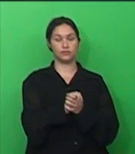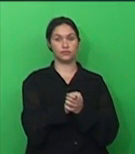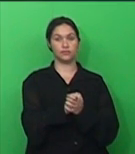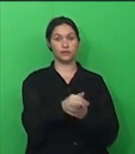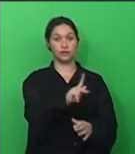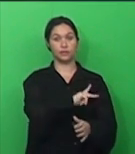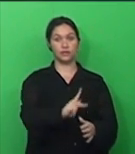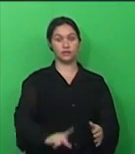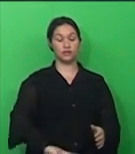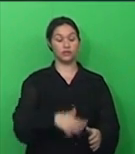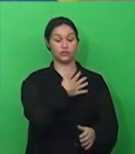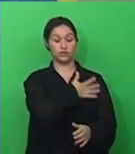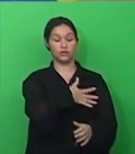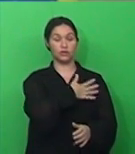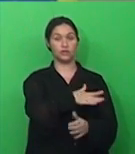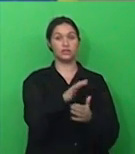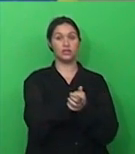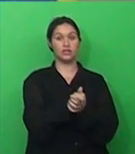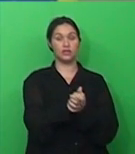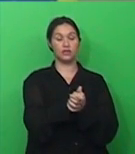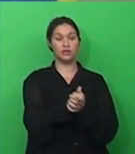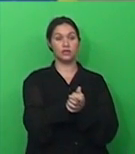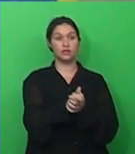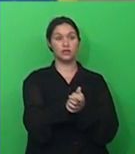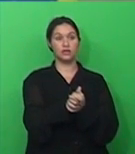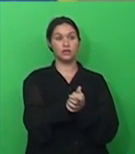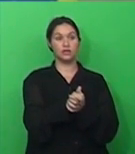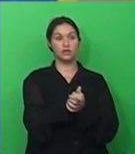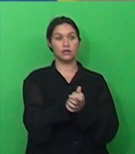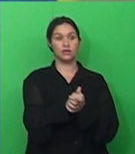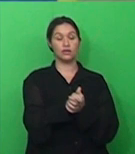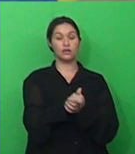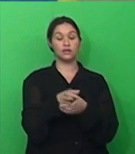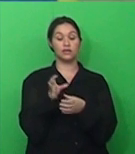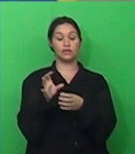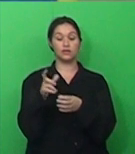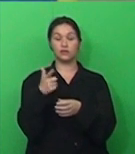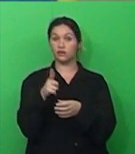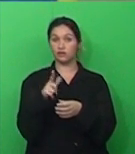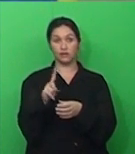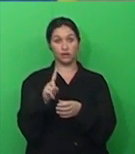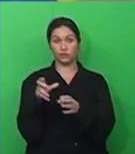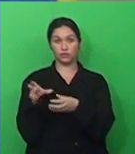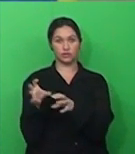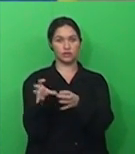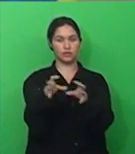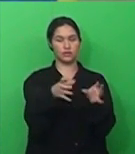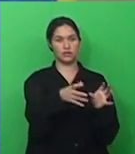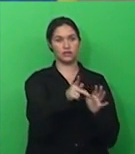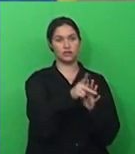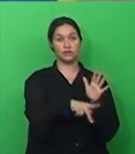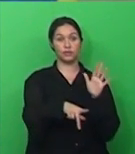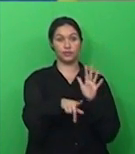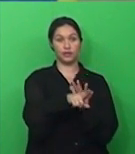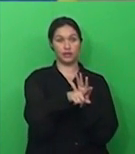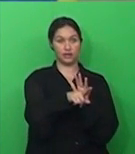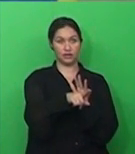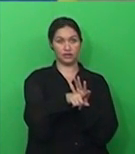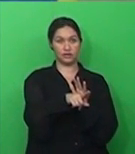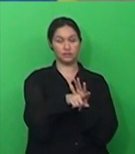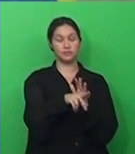Senhor presidente, eu gostaria de tirar de tramitação dessa casa o PL 140 de 2017, que dispõe sobre a